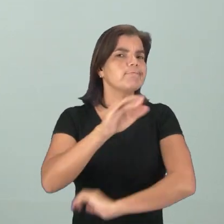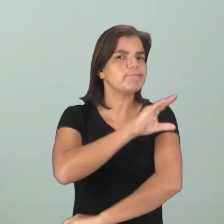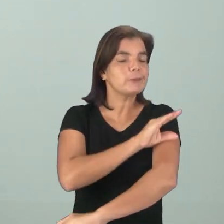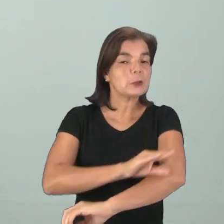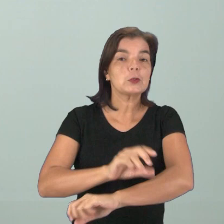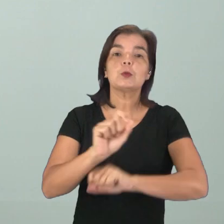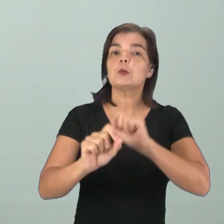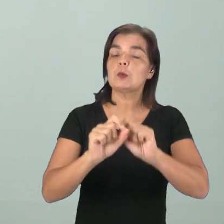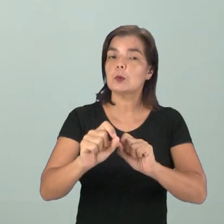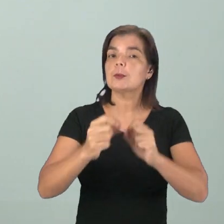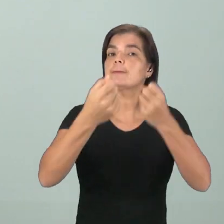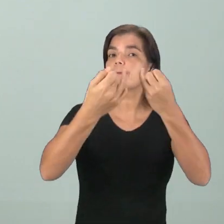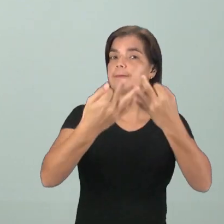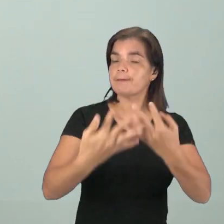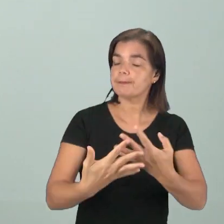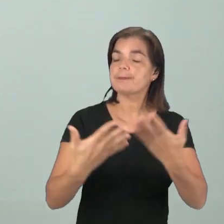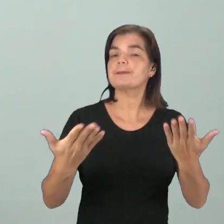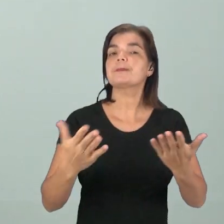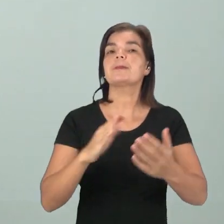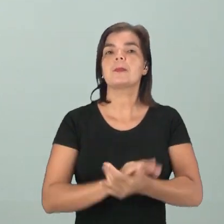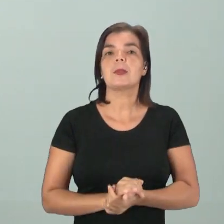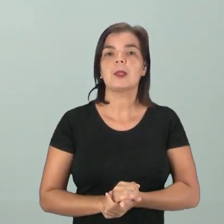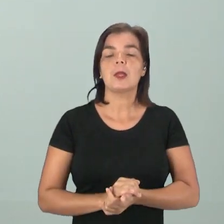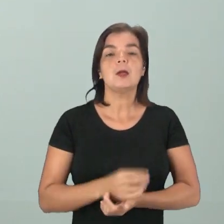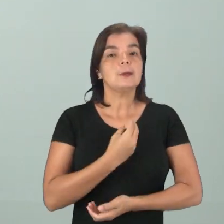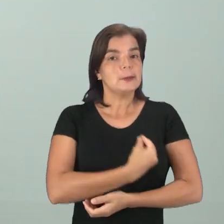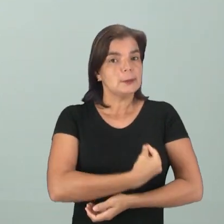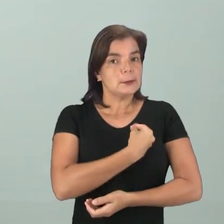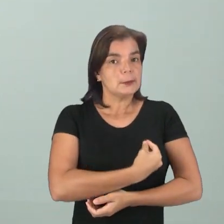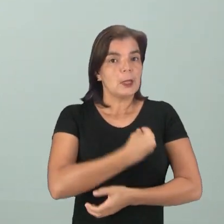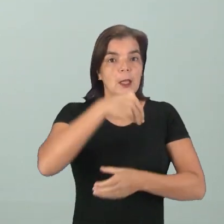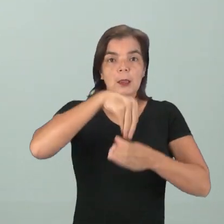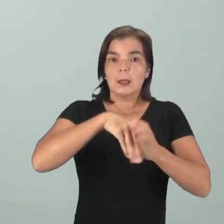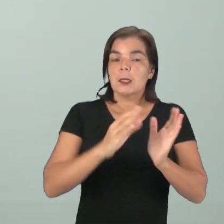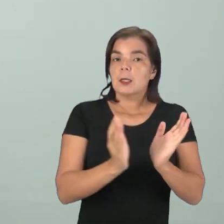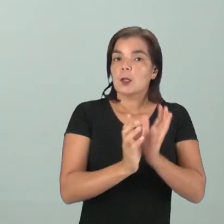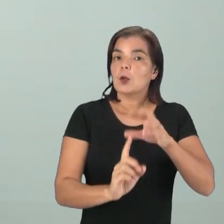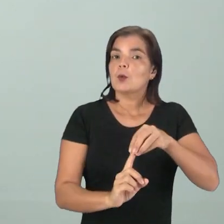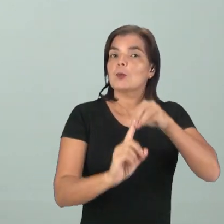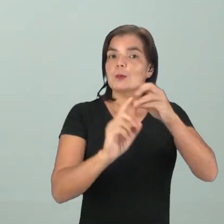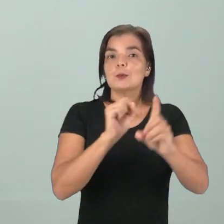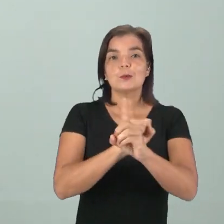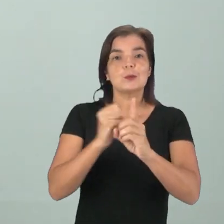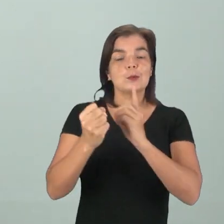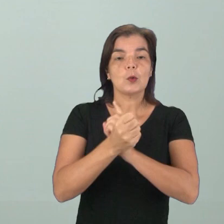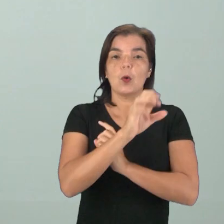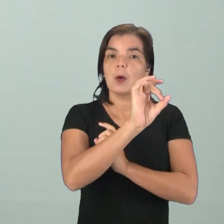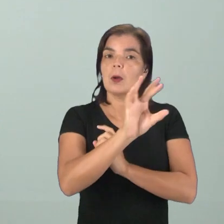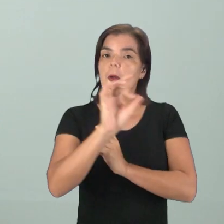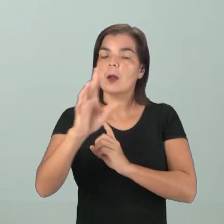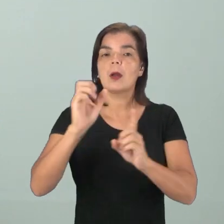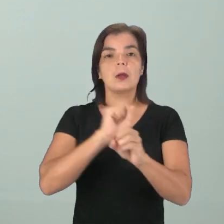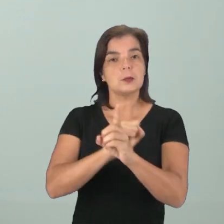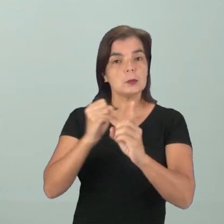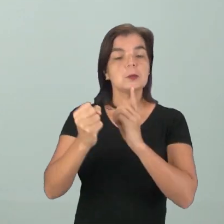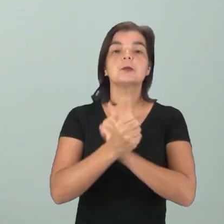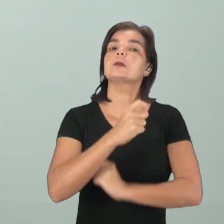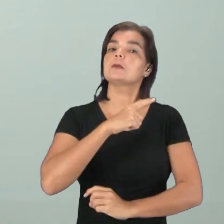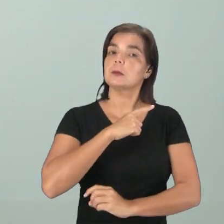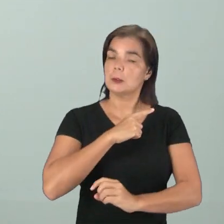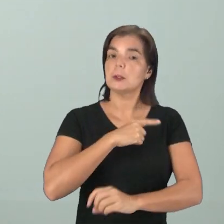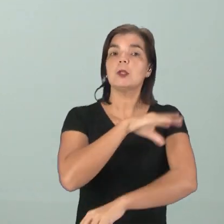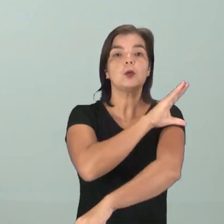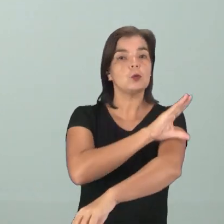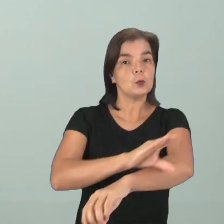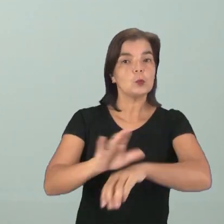identidade que traz esse aspecto mais de vivências dentro de uma única sociedade, certo? Então, cada sociedade vai ter uma